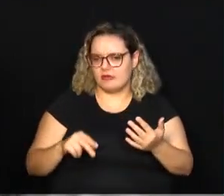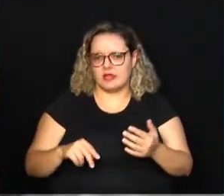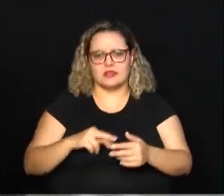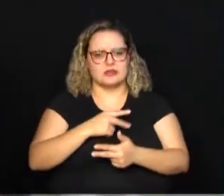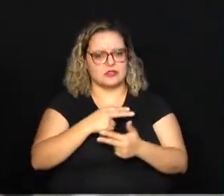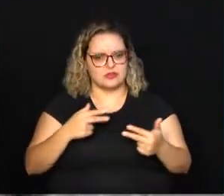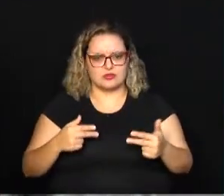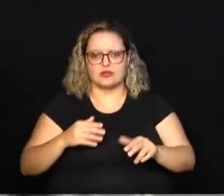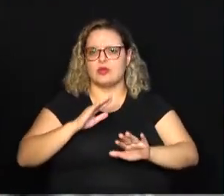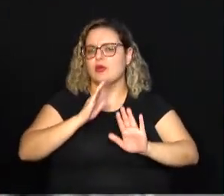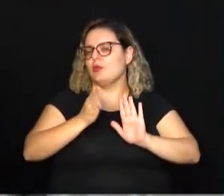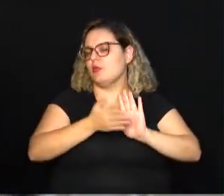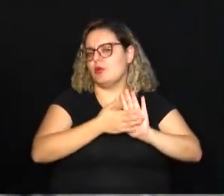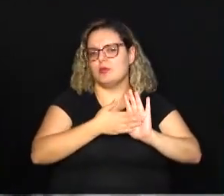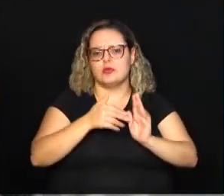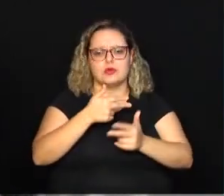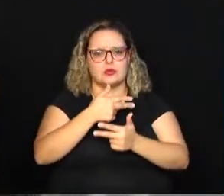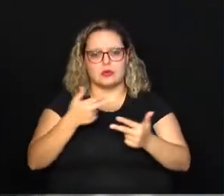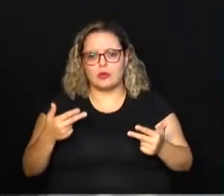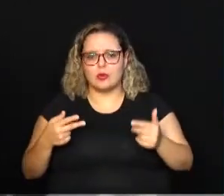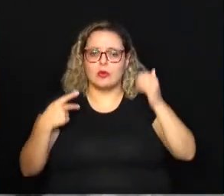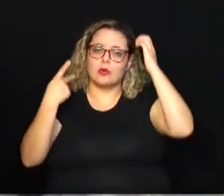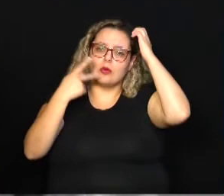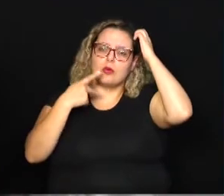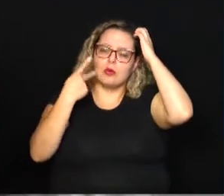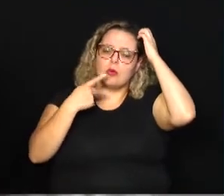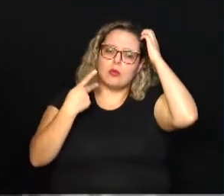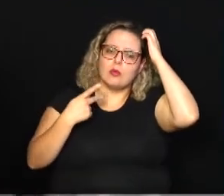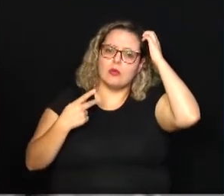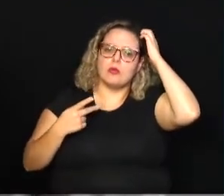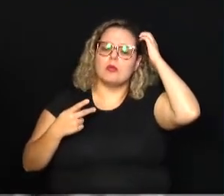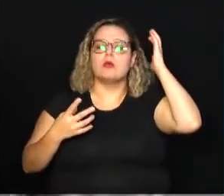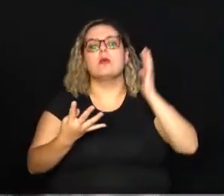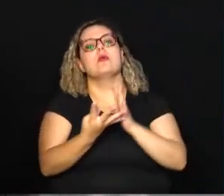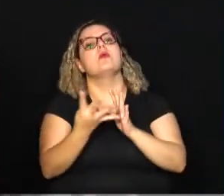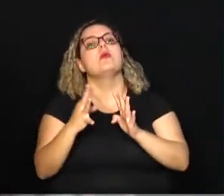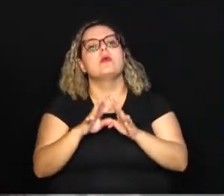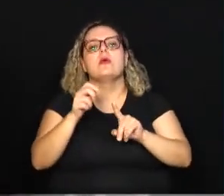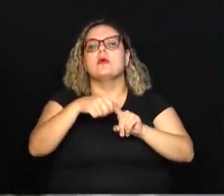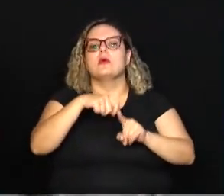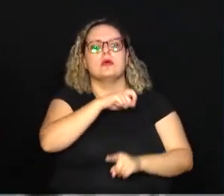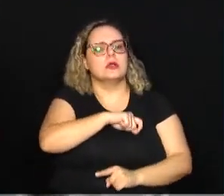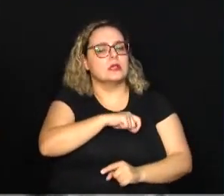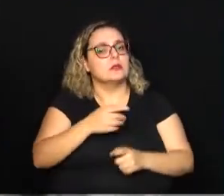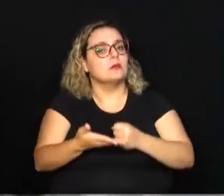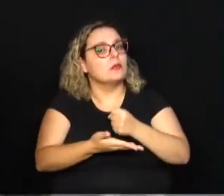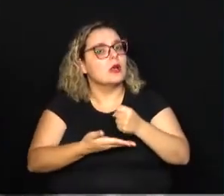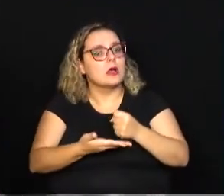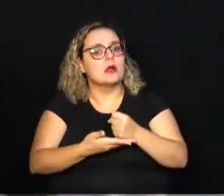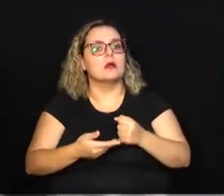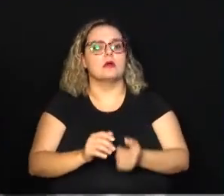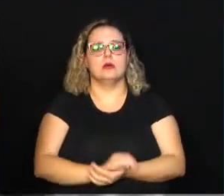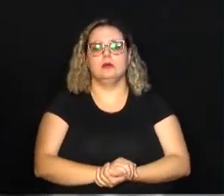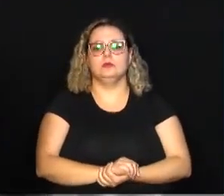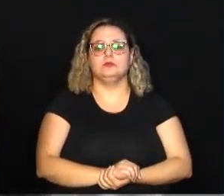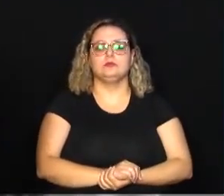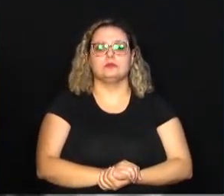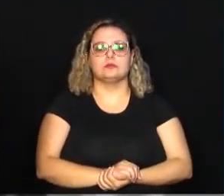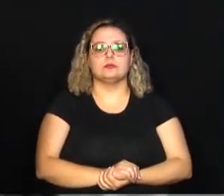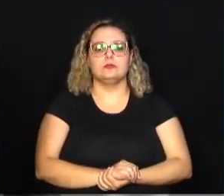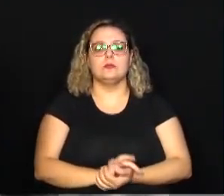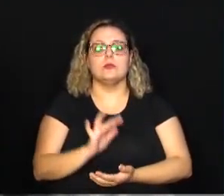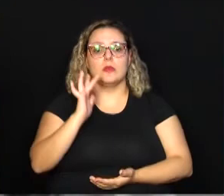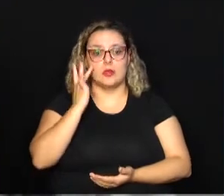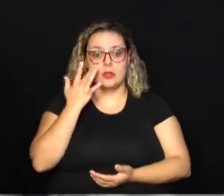proposto políticas de aumentar o isolamento social, renda básica, temos que feito, e acho que o município e o